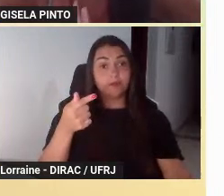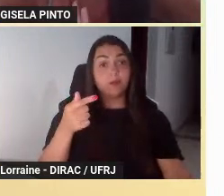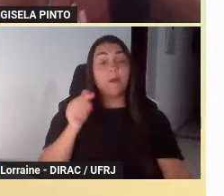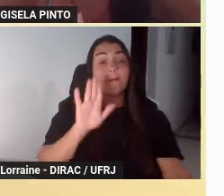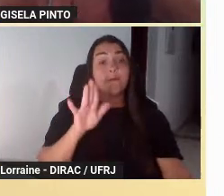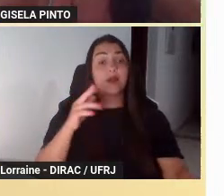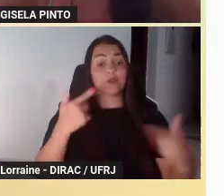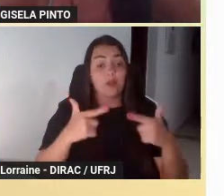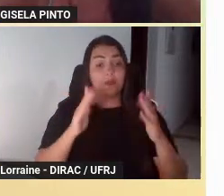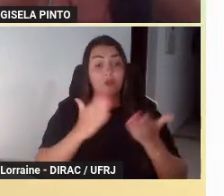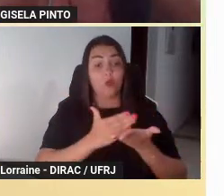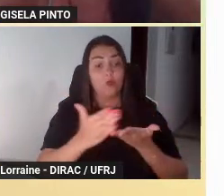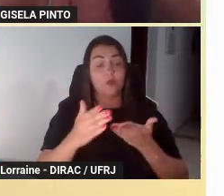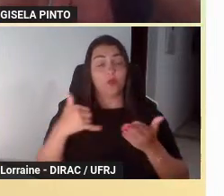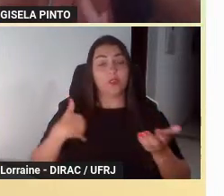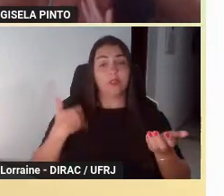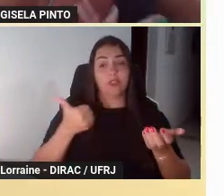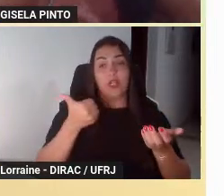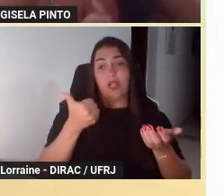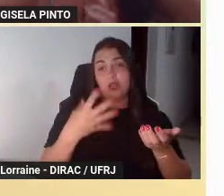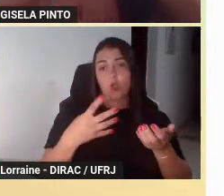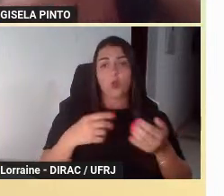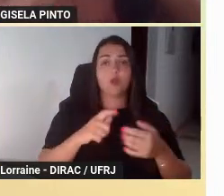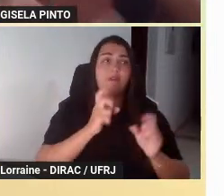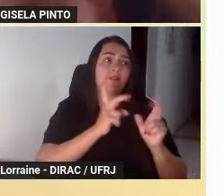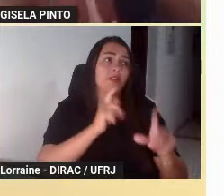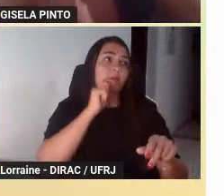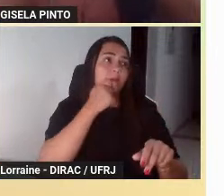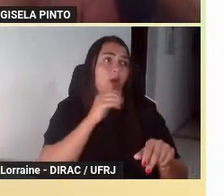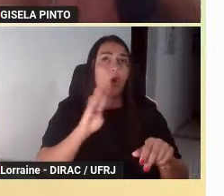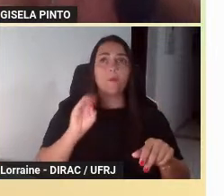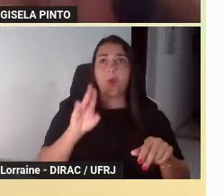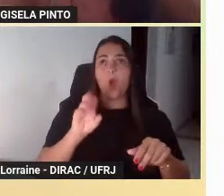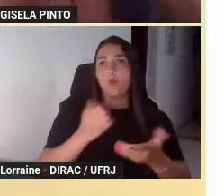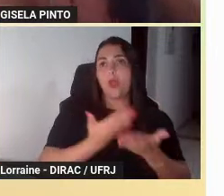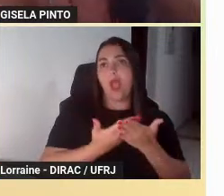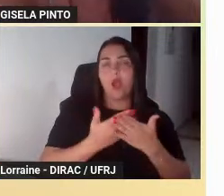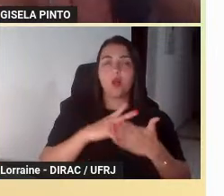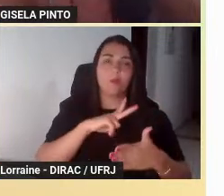desde os 14 anos, padaria, Bob's, aula particular,